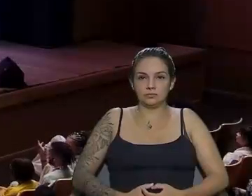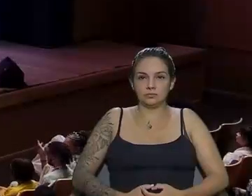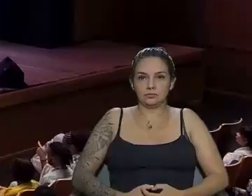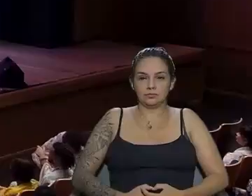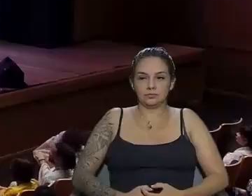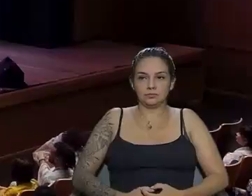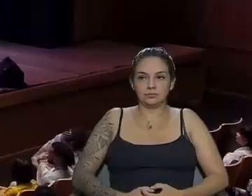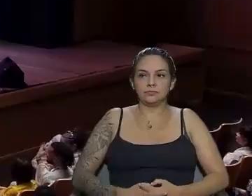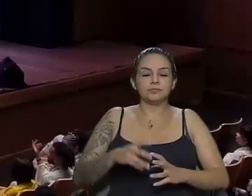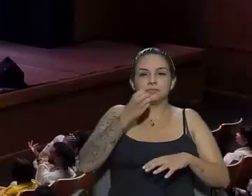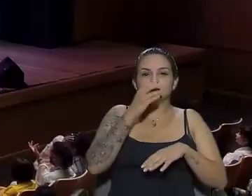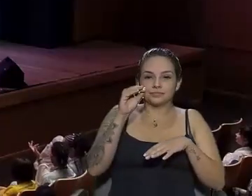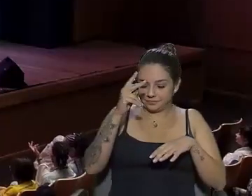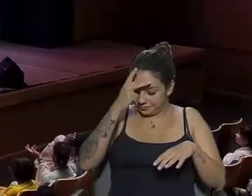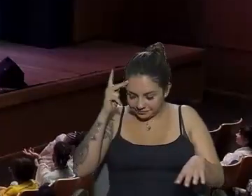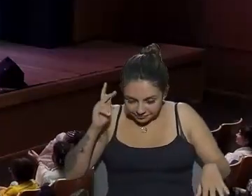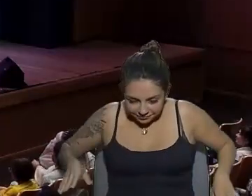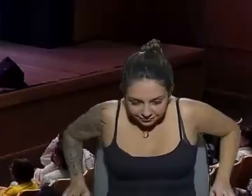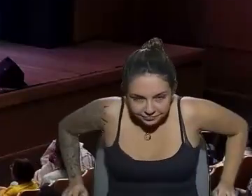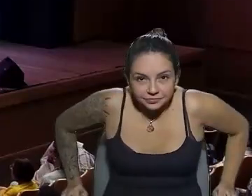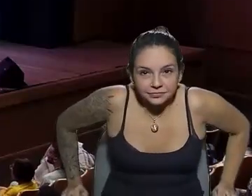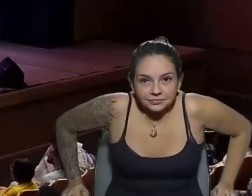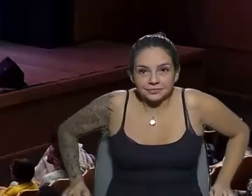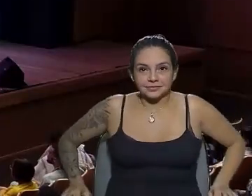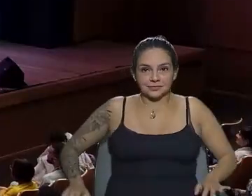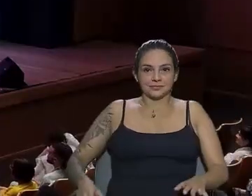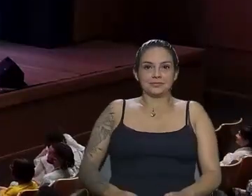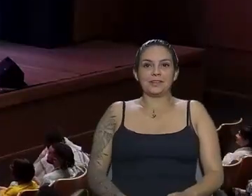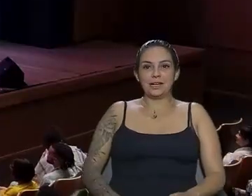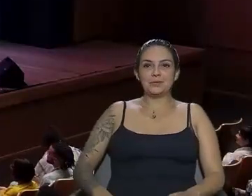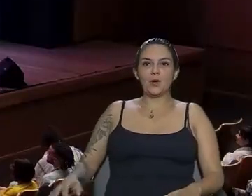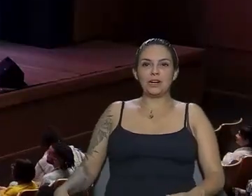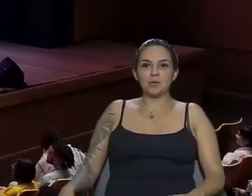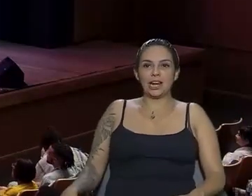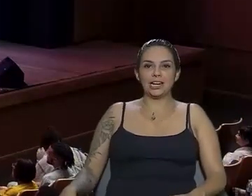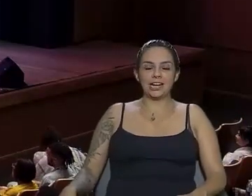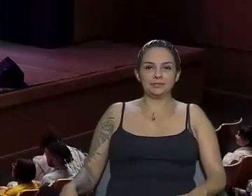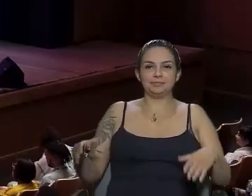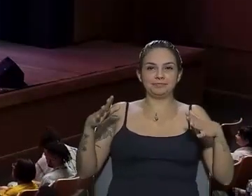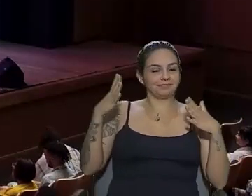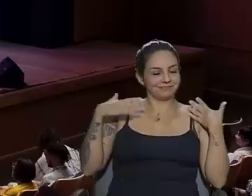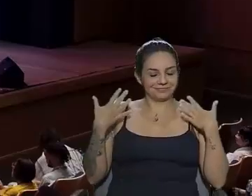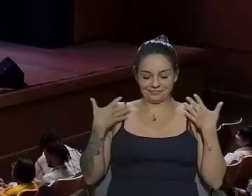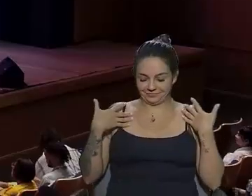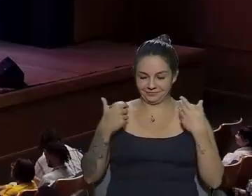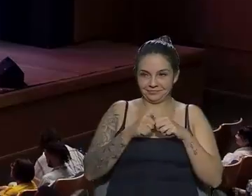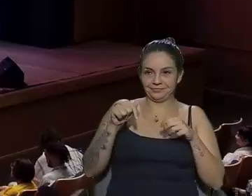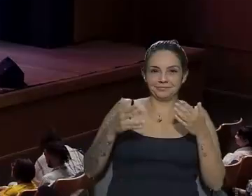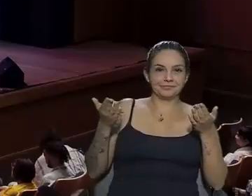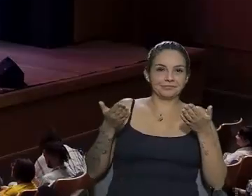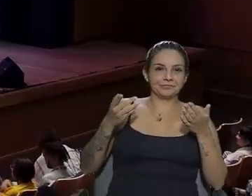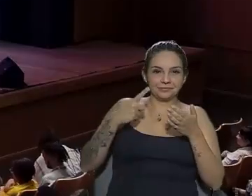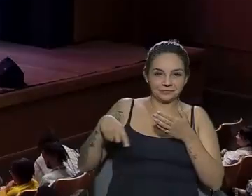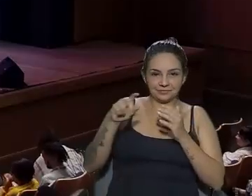Freire, Calila das Mercês e Geni Nunes. A roda de conversa acontece em um auditório com um grande palco. Ao fundo do